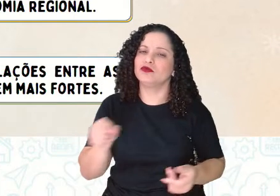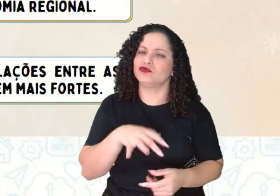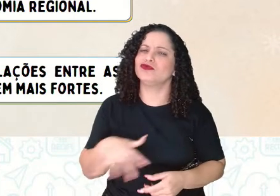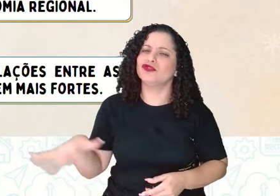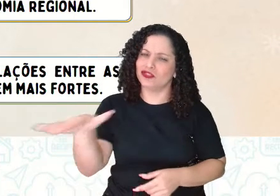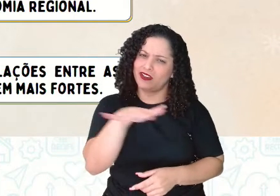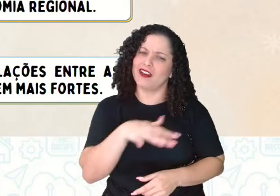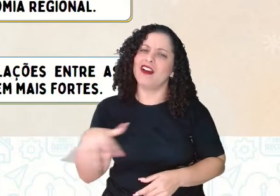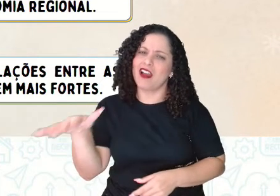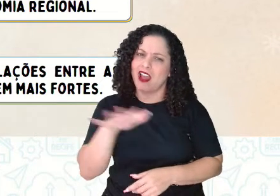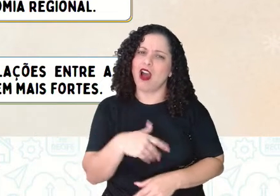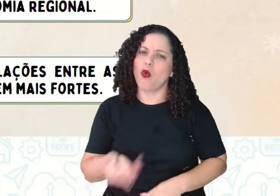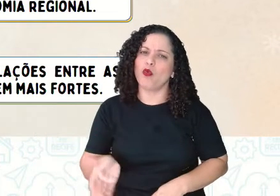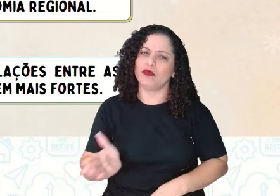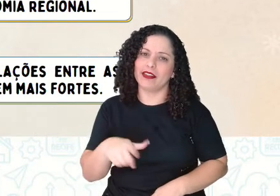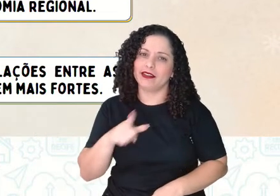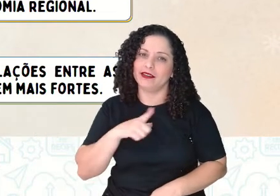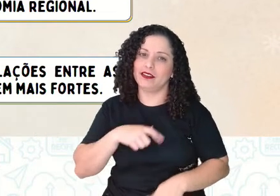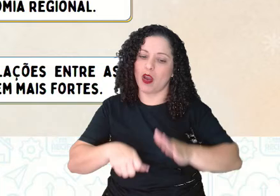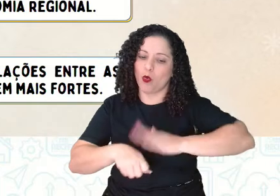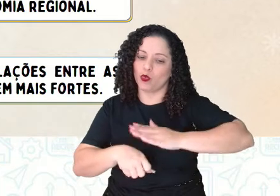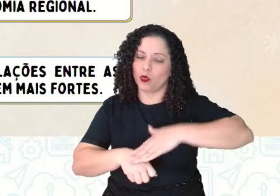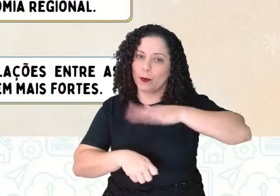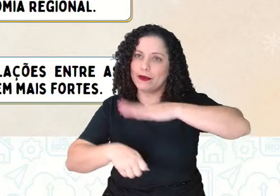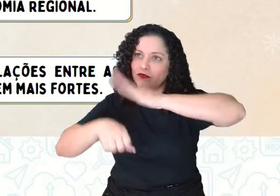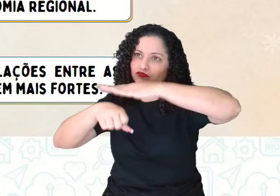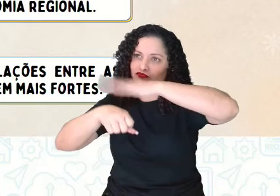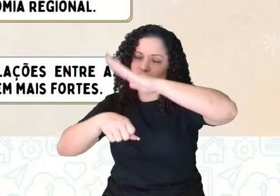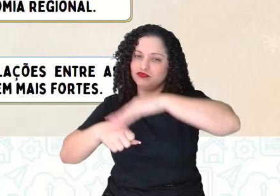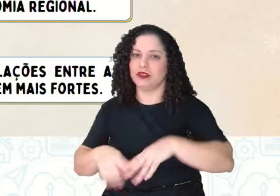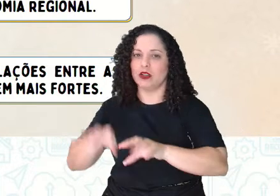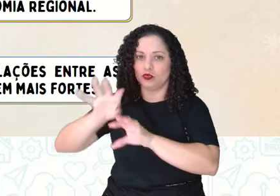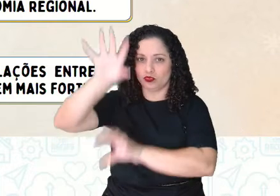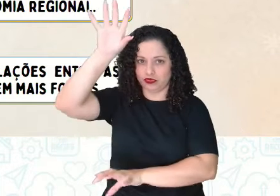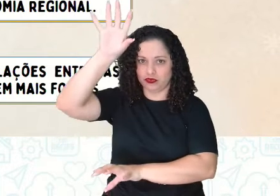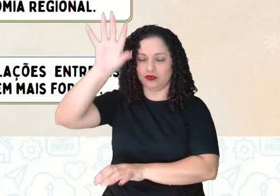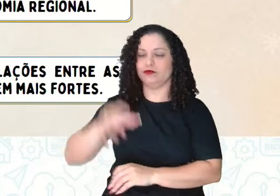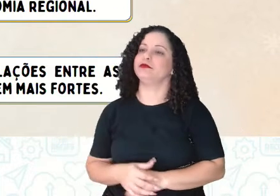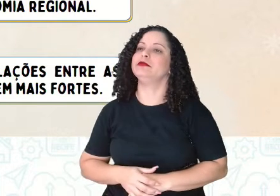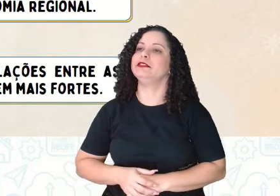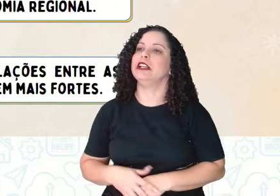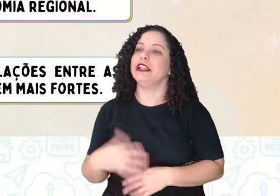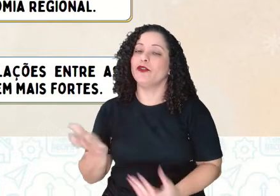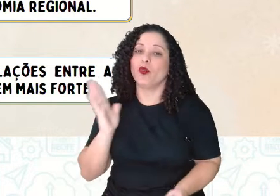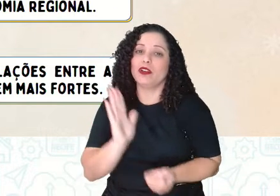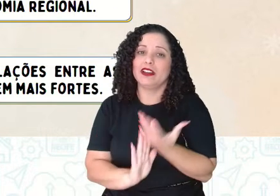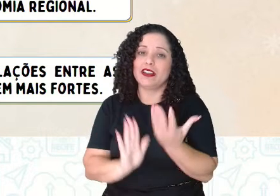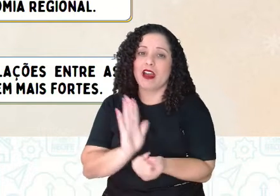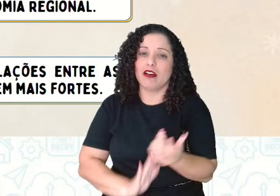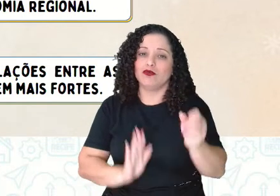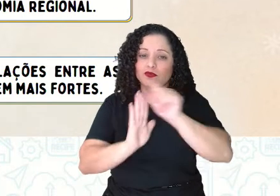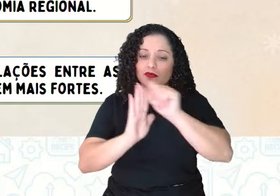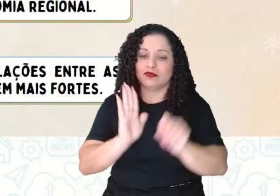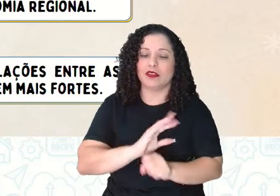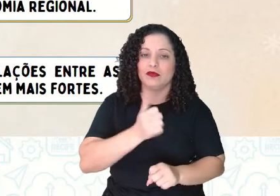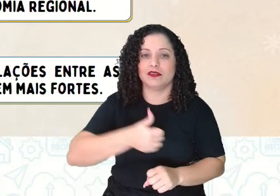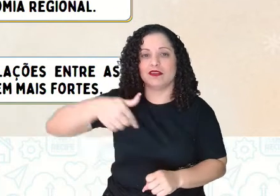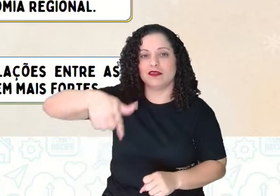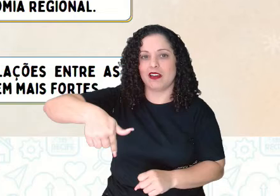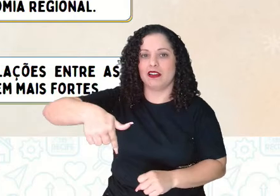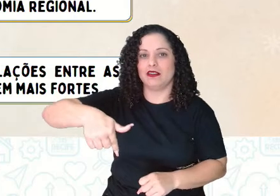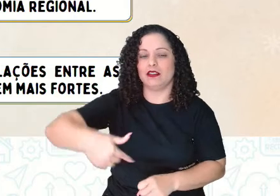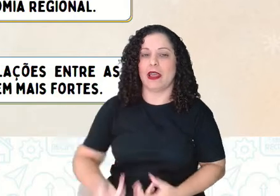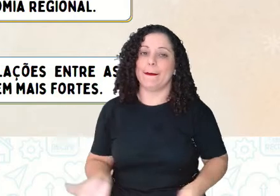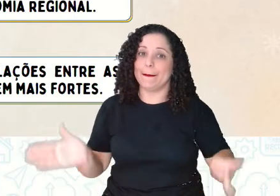de modo geral, eles davam uma certa autonomia. Então, foram fundadas, né, ao longo do século XVII, por